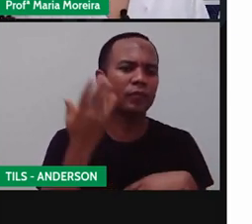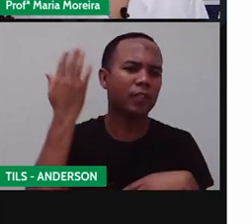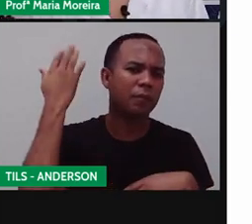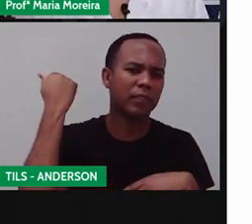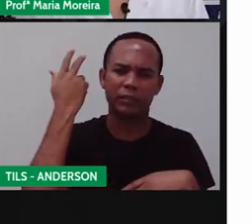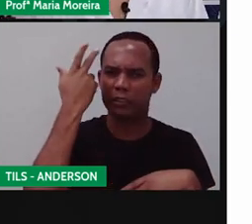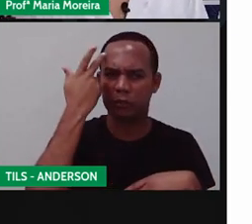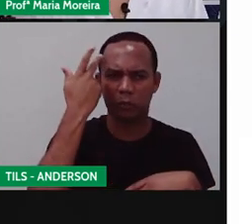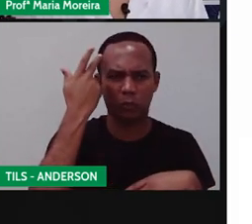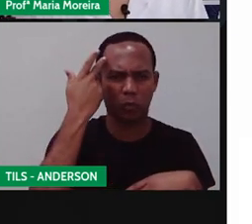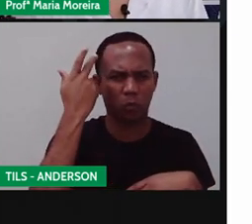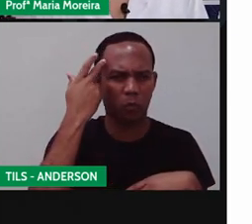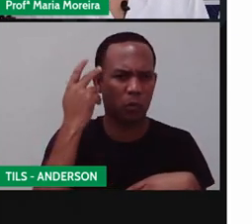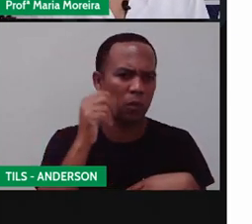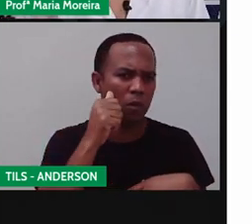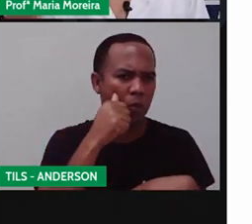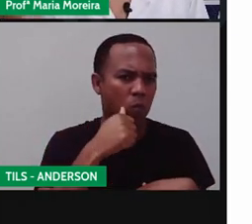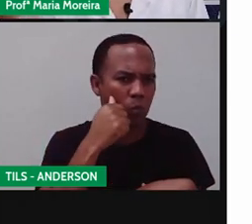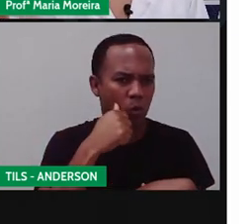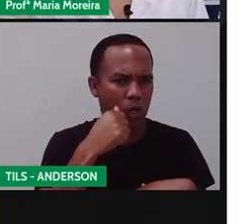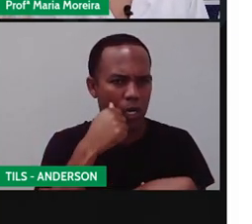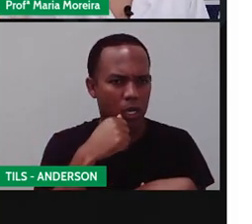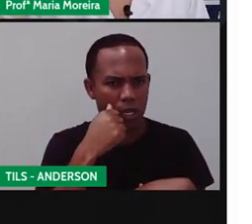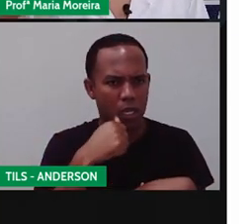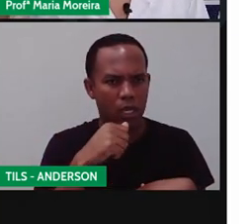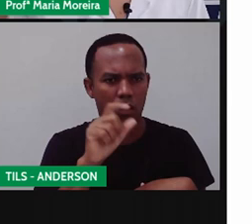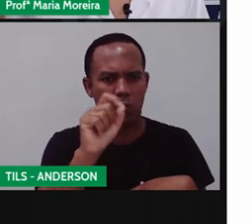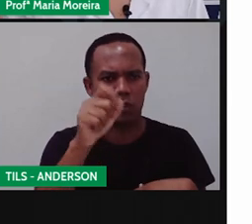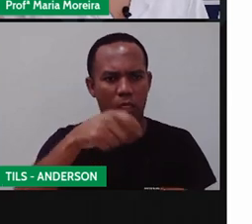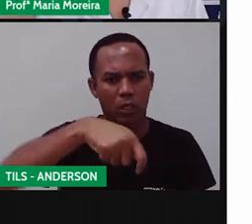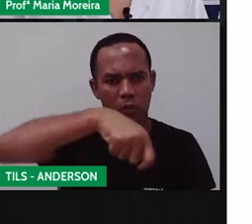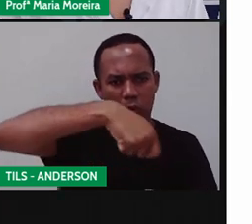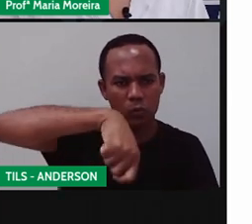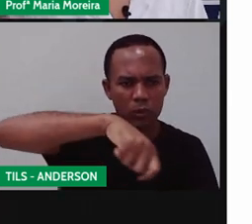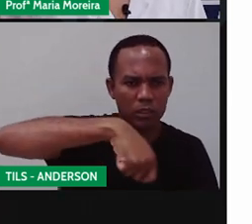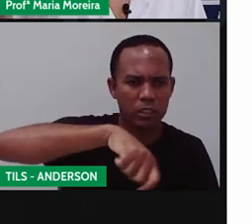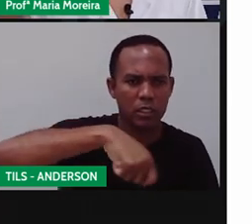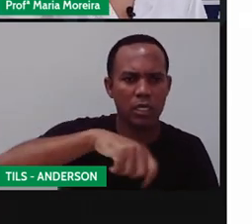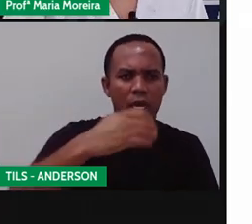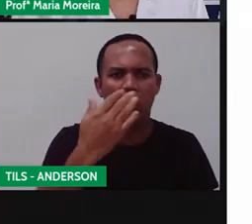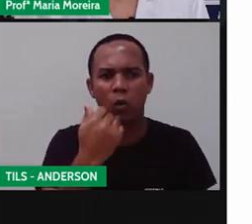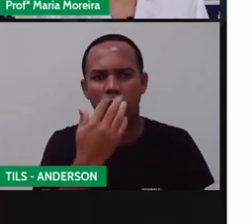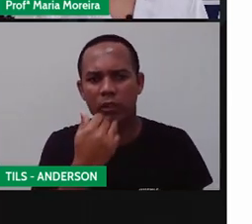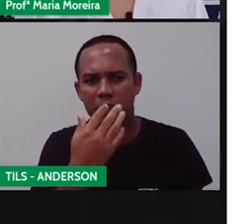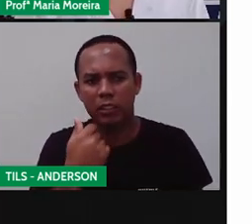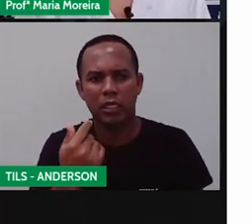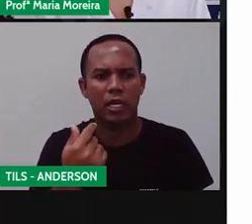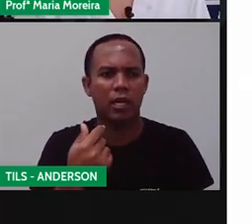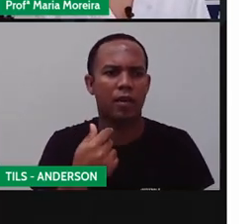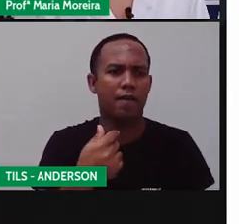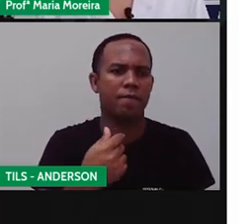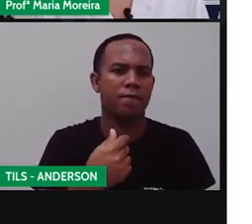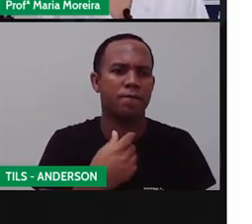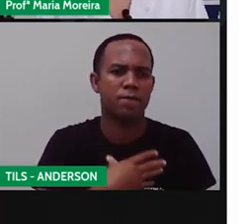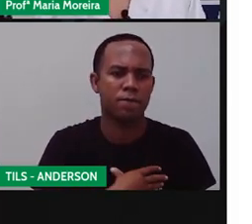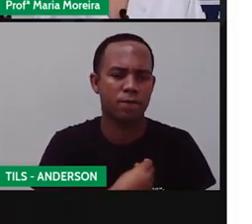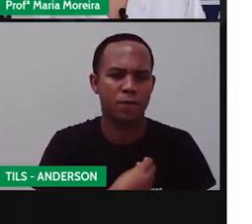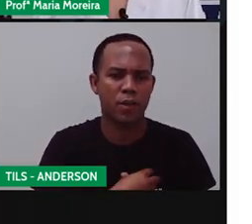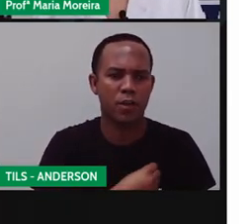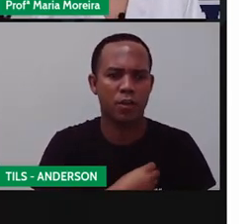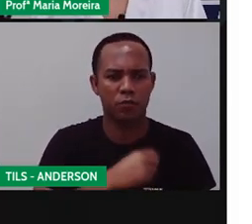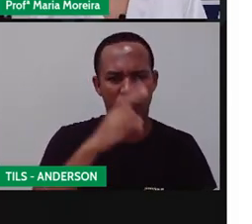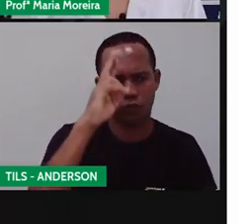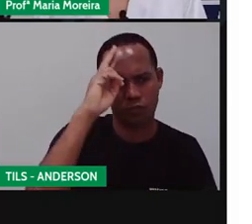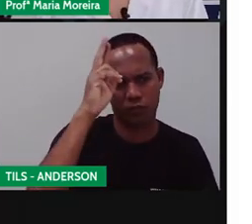as mulheres escravas, elas fossem para a cozinha fazer os trabalhos domésticos, tomar conta dos filhos, das senhoras